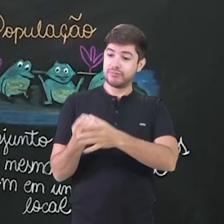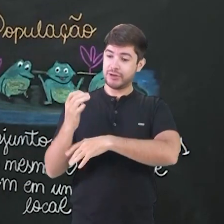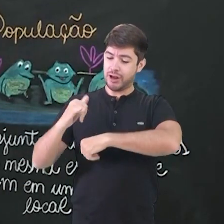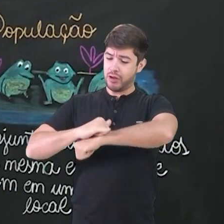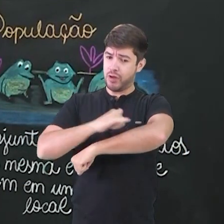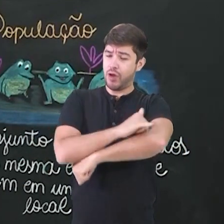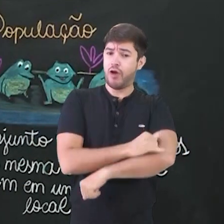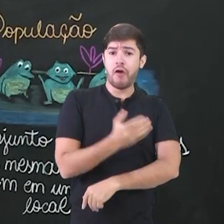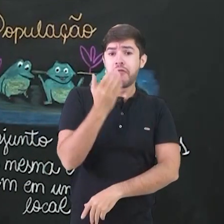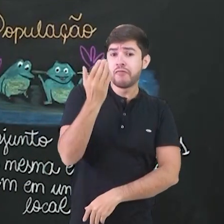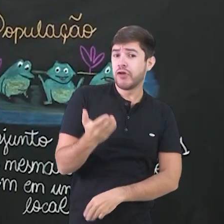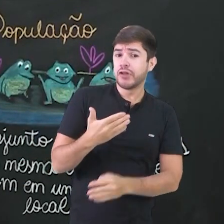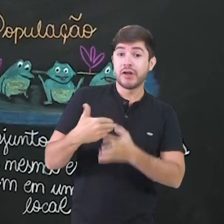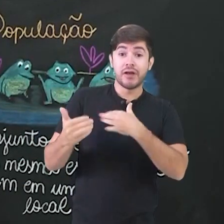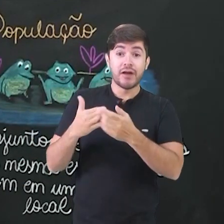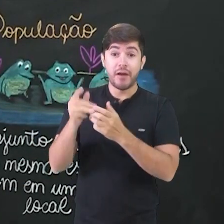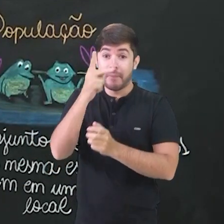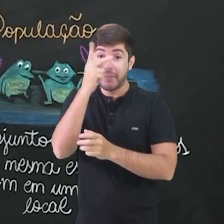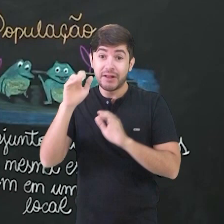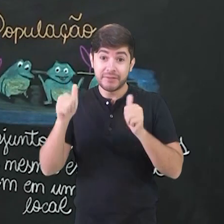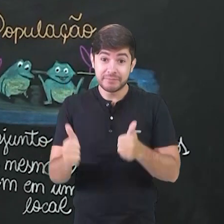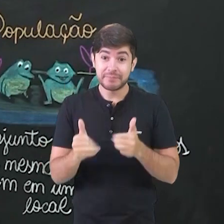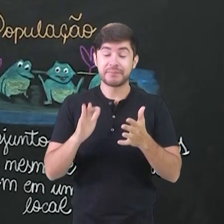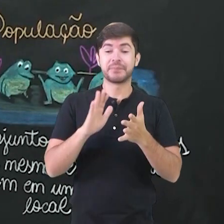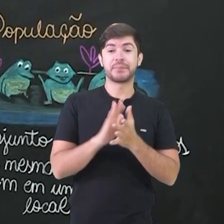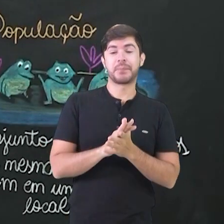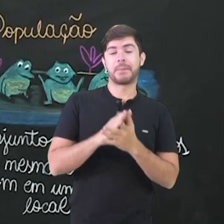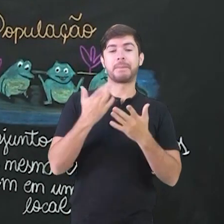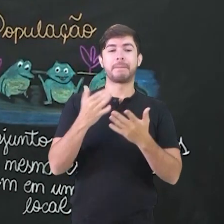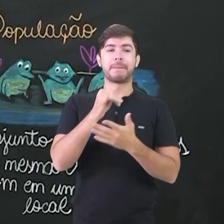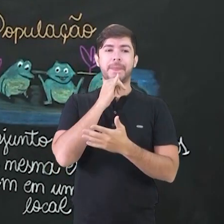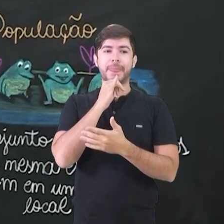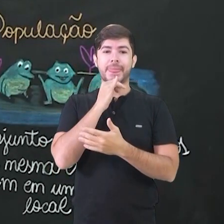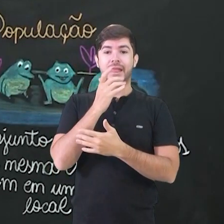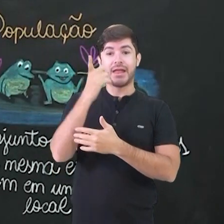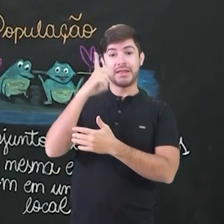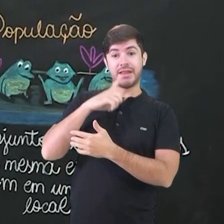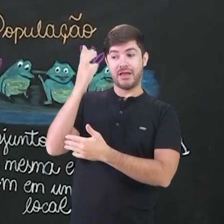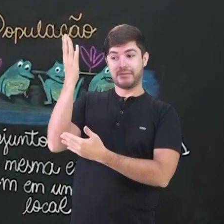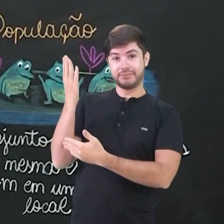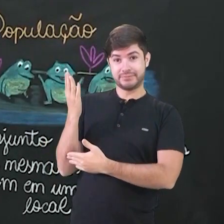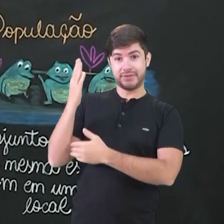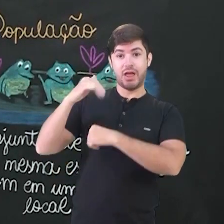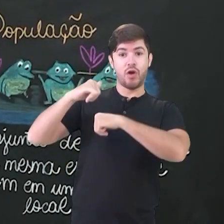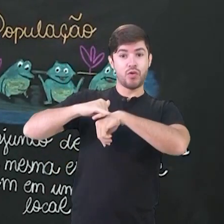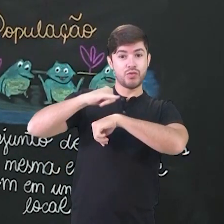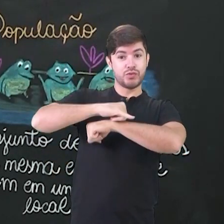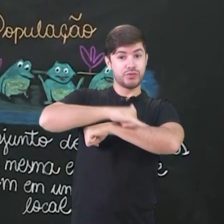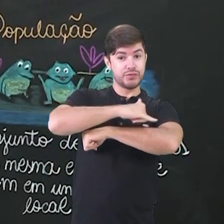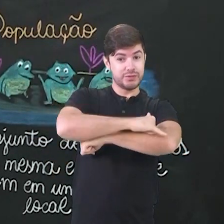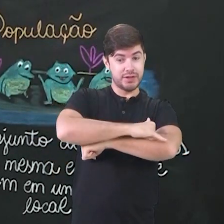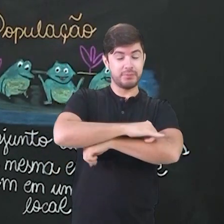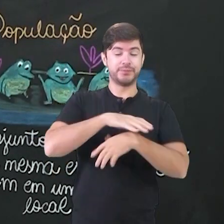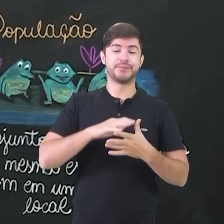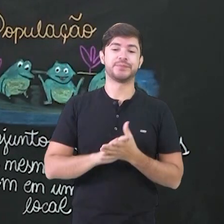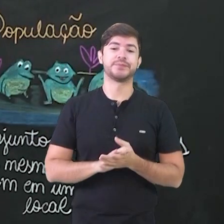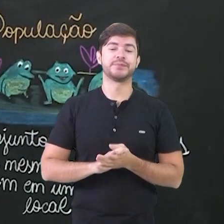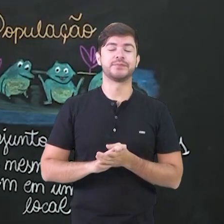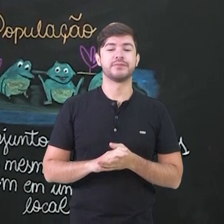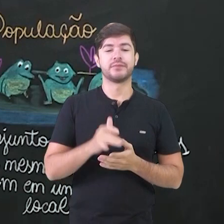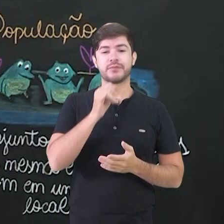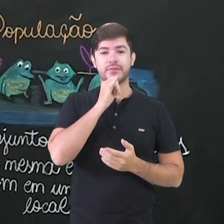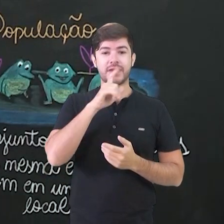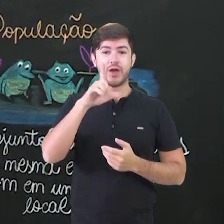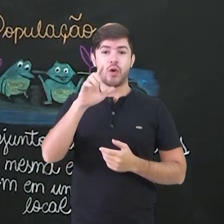ele, eu, você, um organismo. E aí, tenho aqui meu sapo, aqui um organismo,